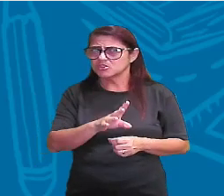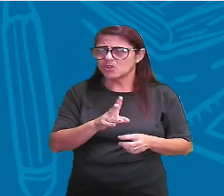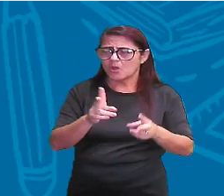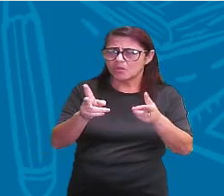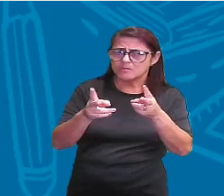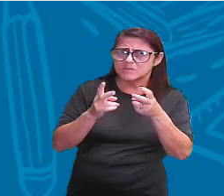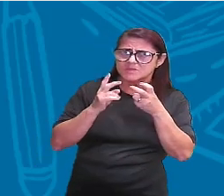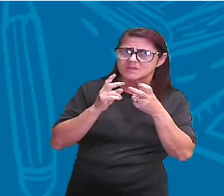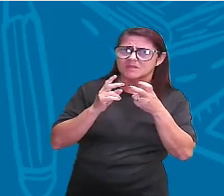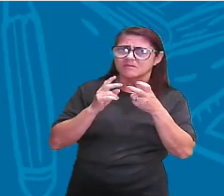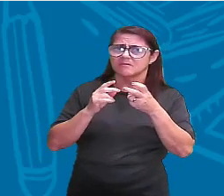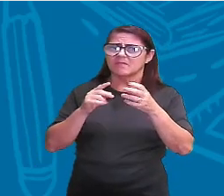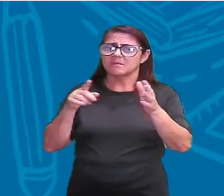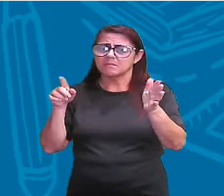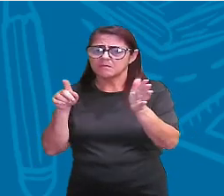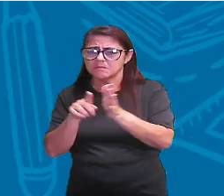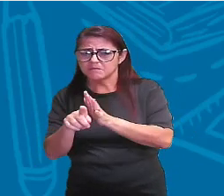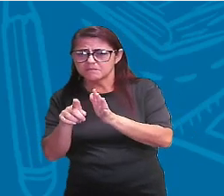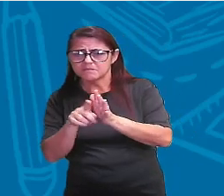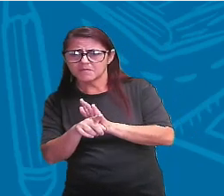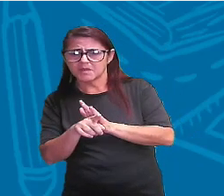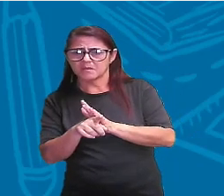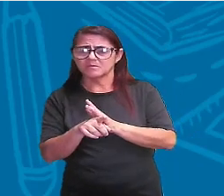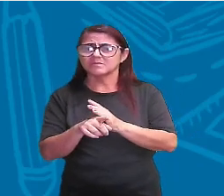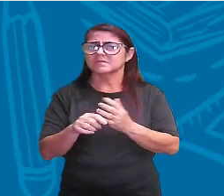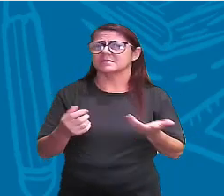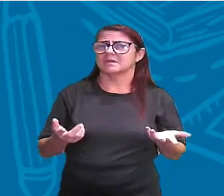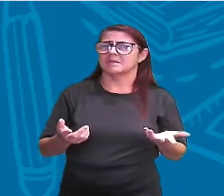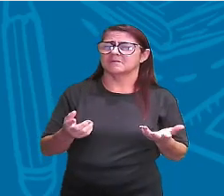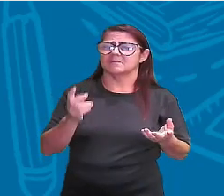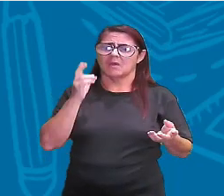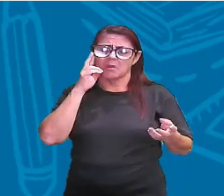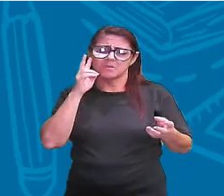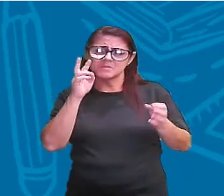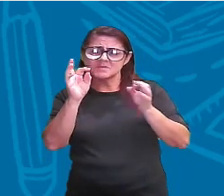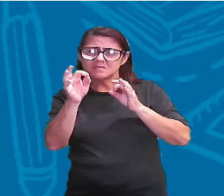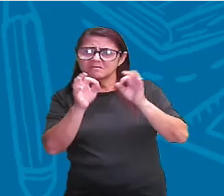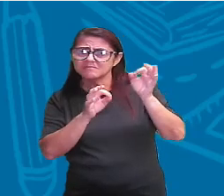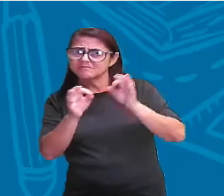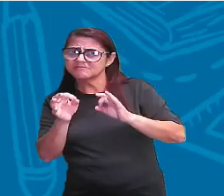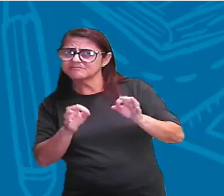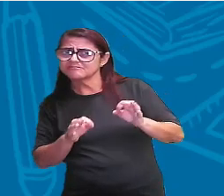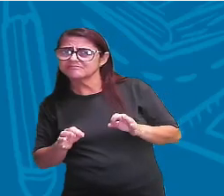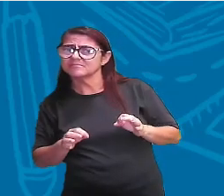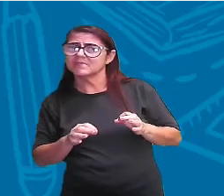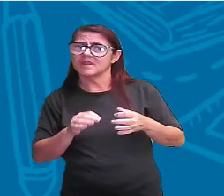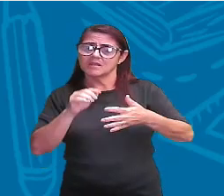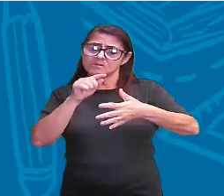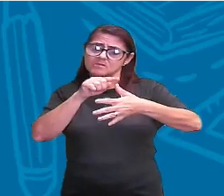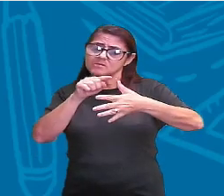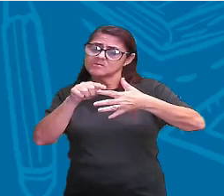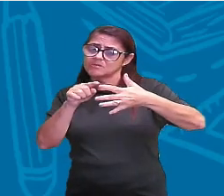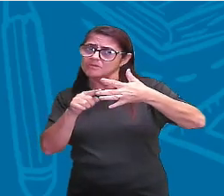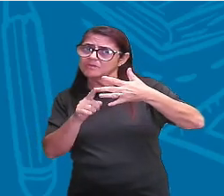os pronomes interrogativos que estão iniciando cada frase e aí você já mata a sua charada logo abaixo,